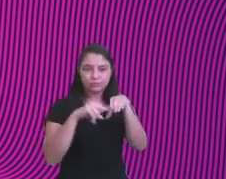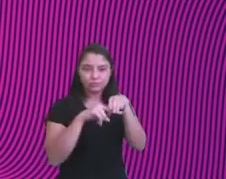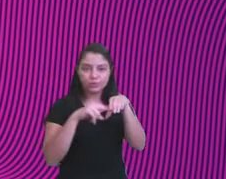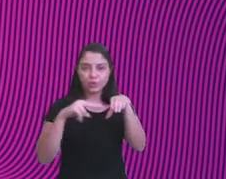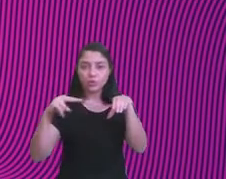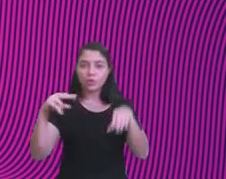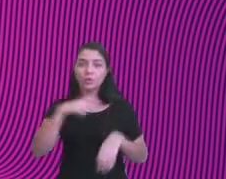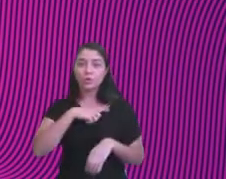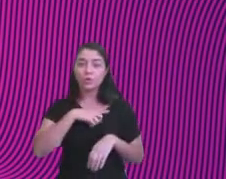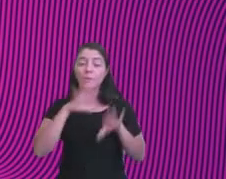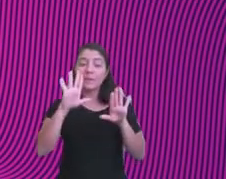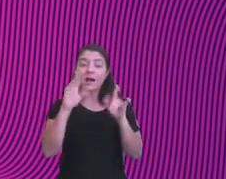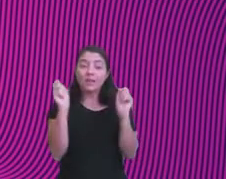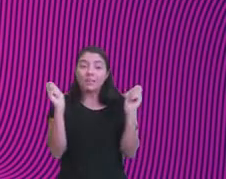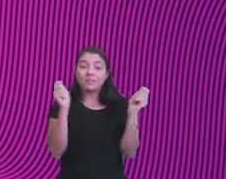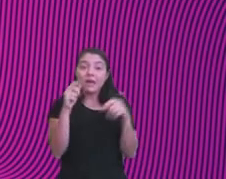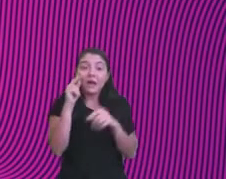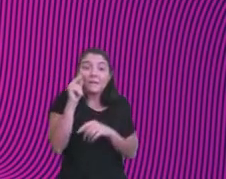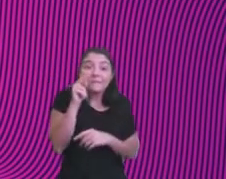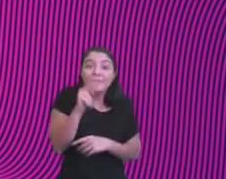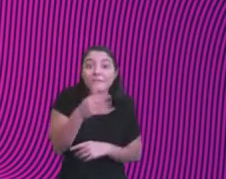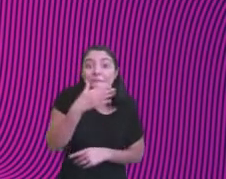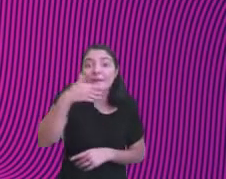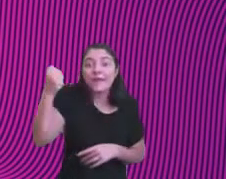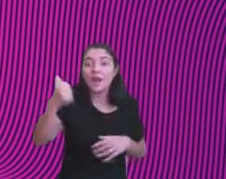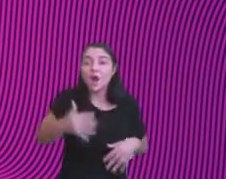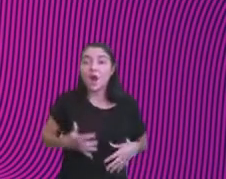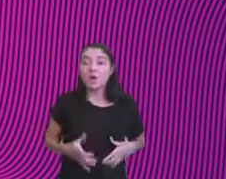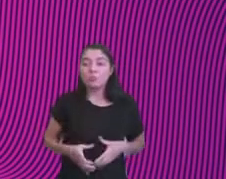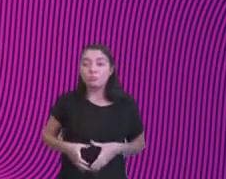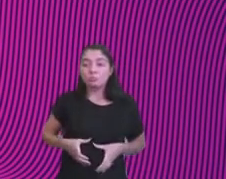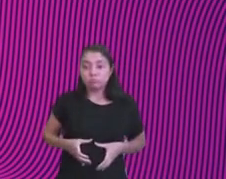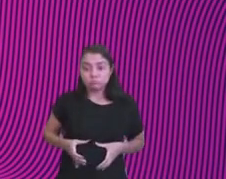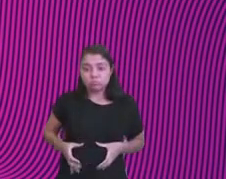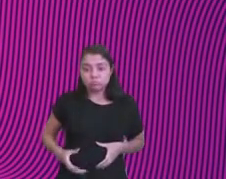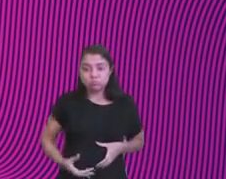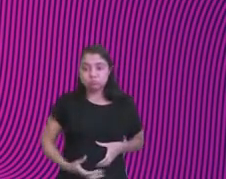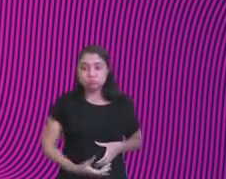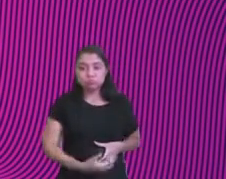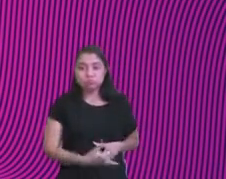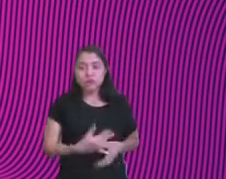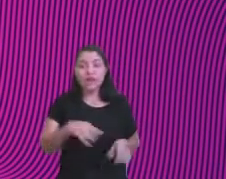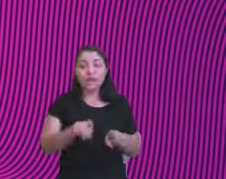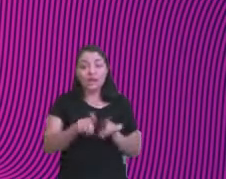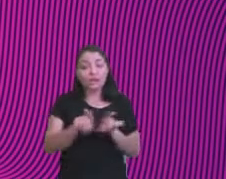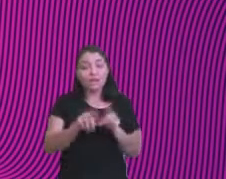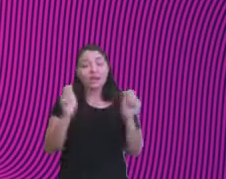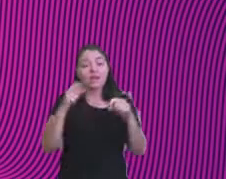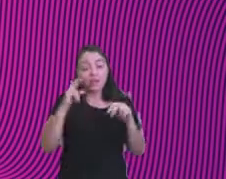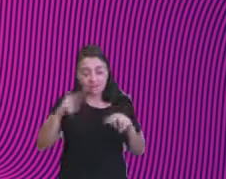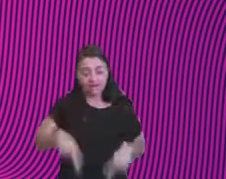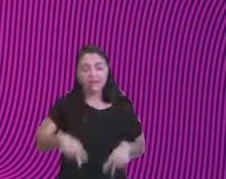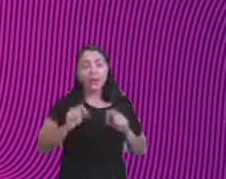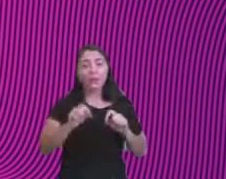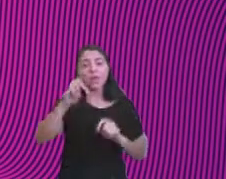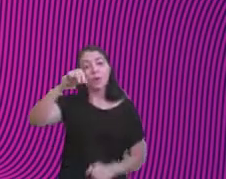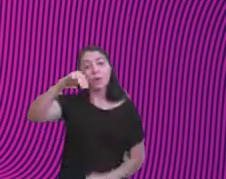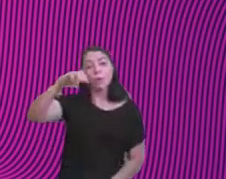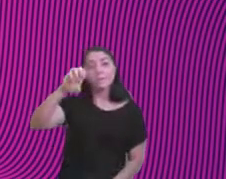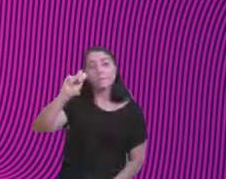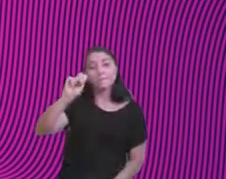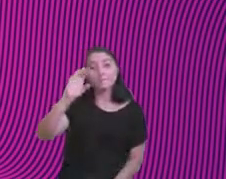ver melhor a gordura periretal e o mesorreto. E que às vezes muda, depois o Melanie pode até